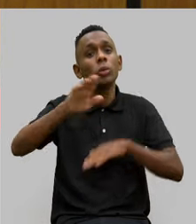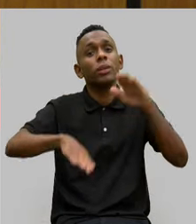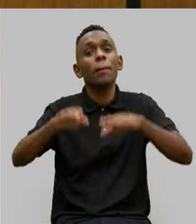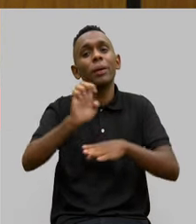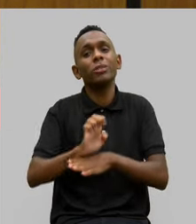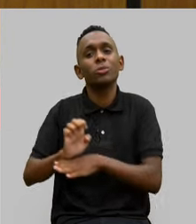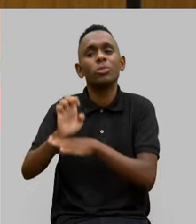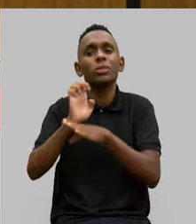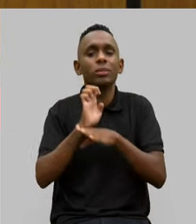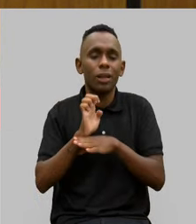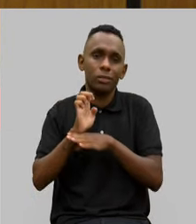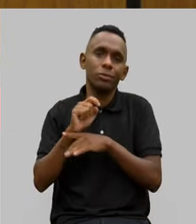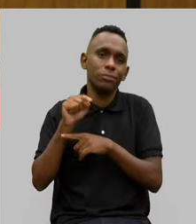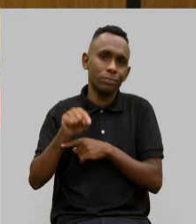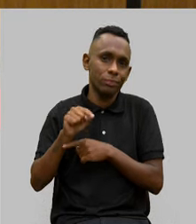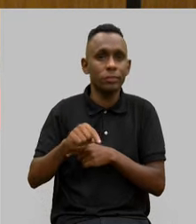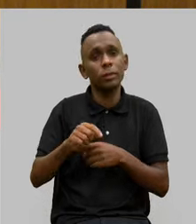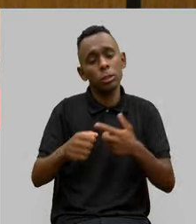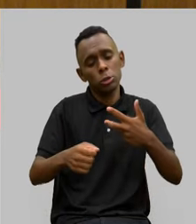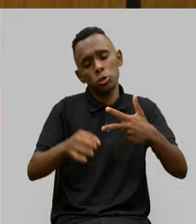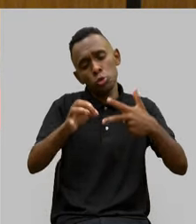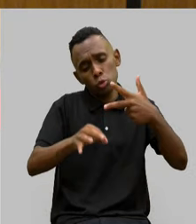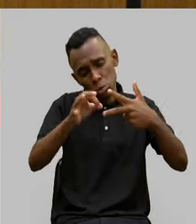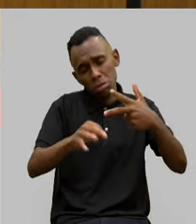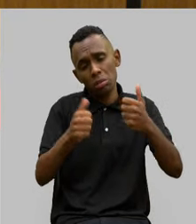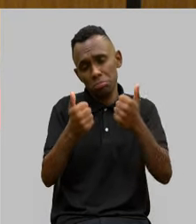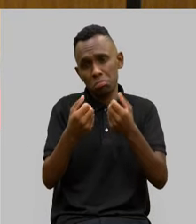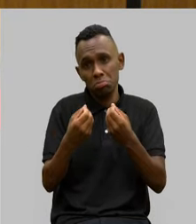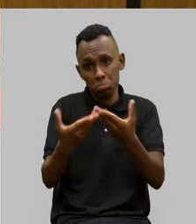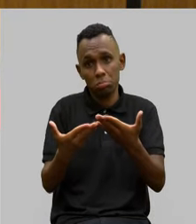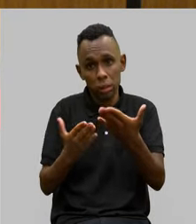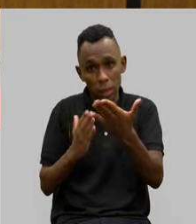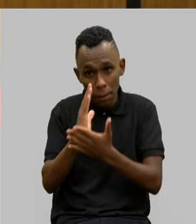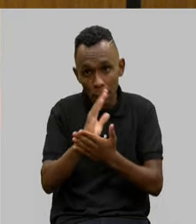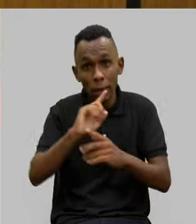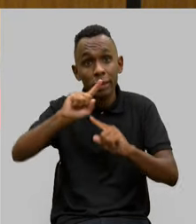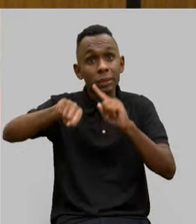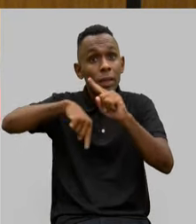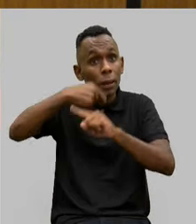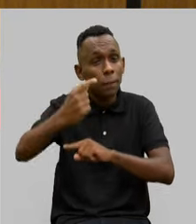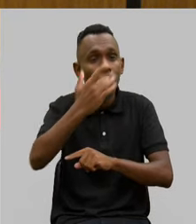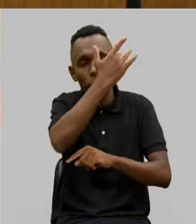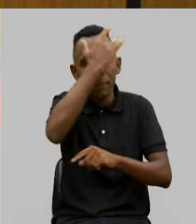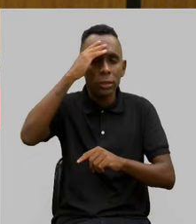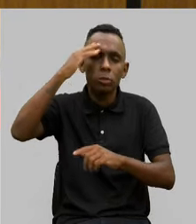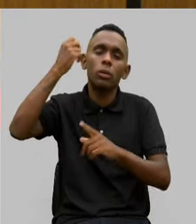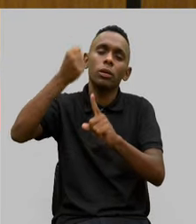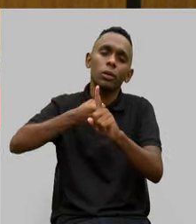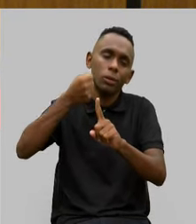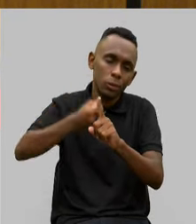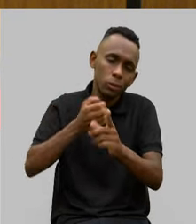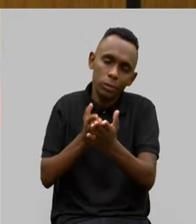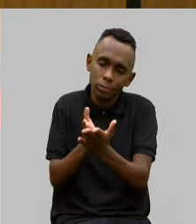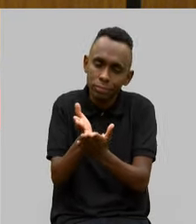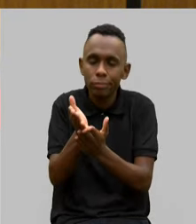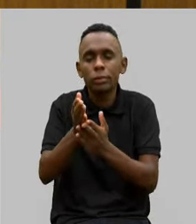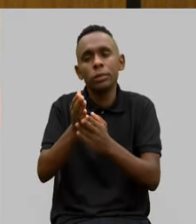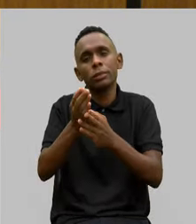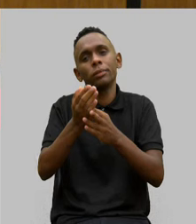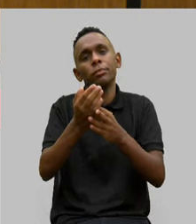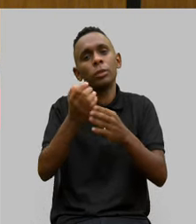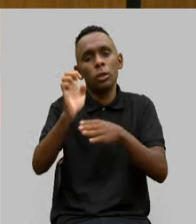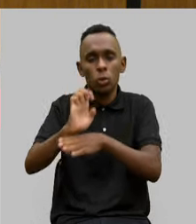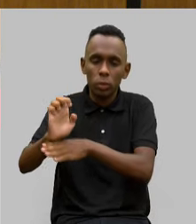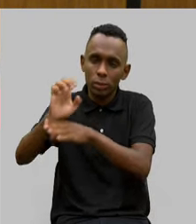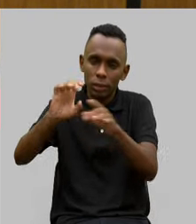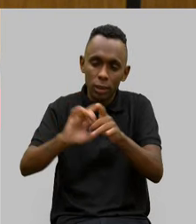né então o judiciário até concede mas aí depois a pessoa começa uma outra luta Então essas pessoas elas